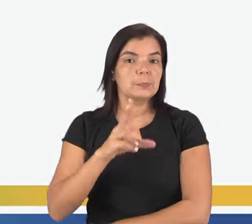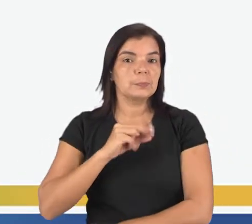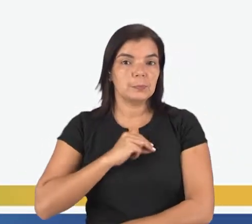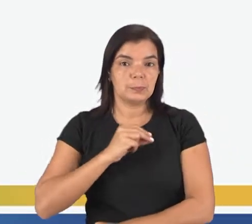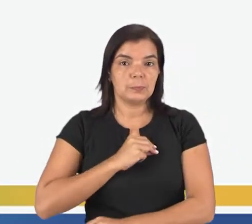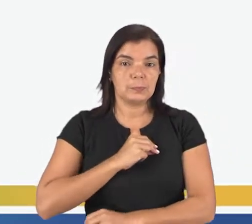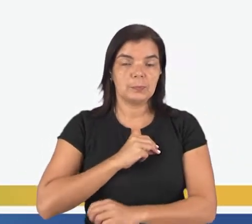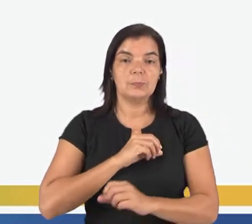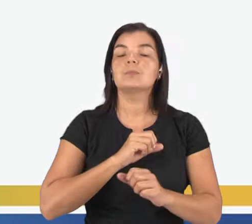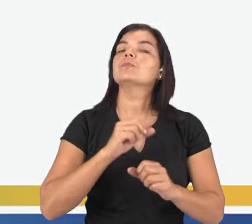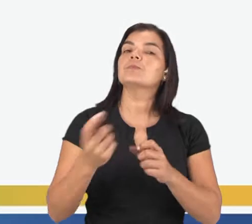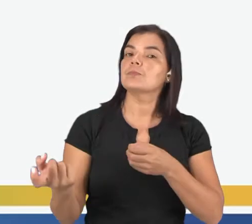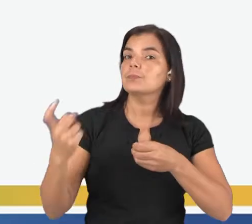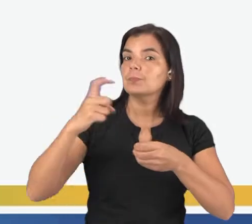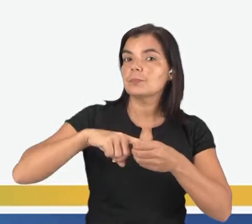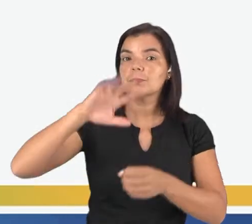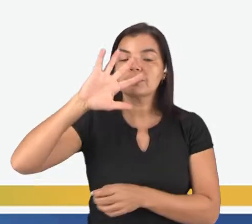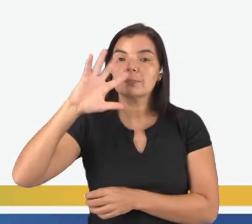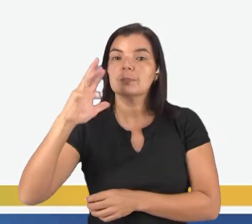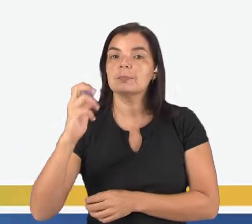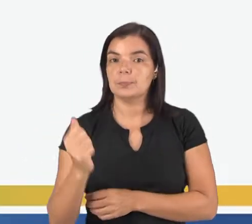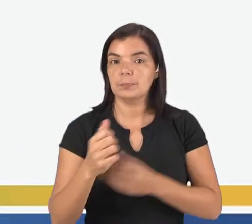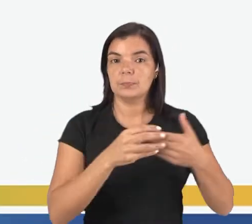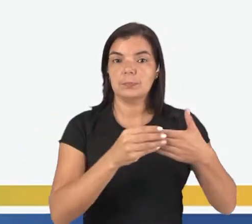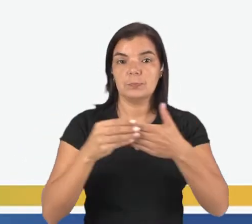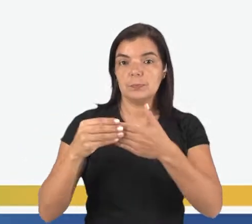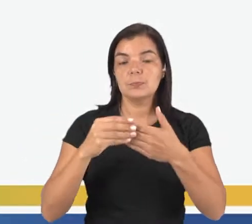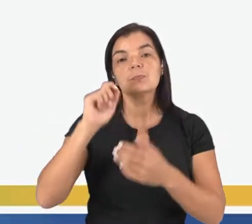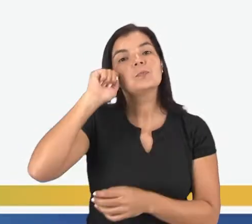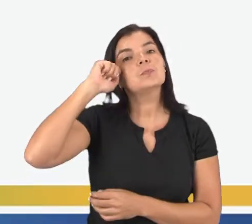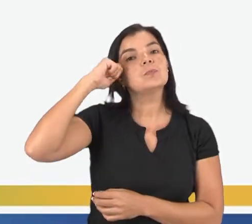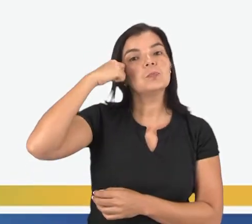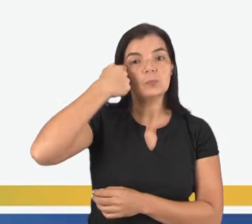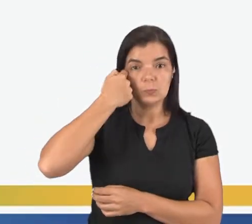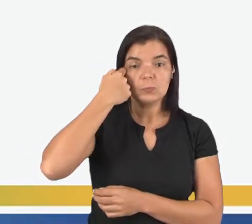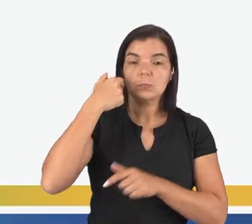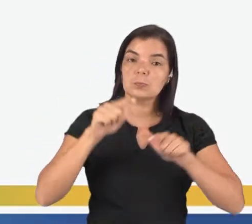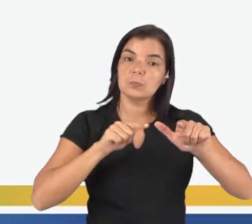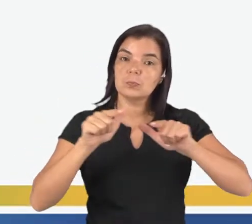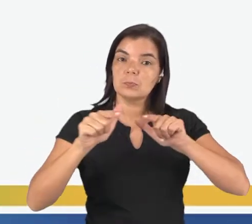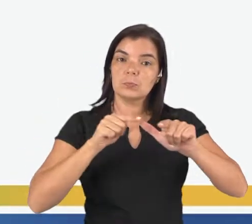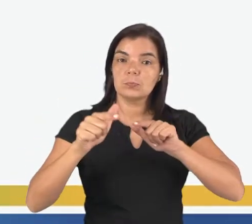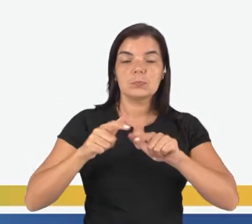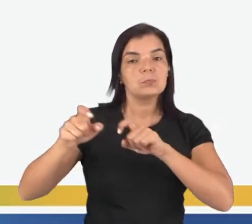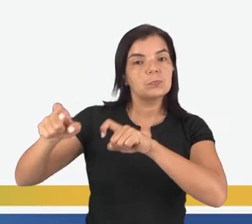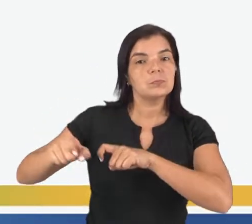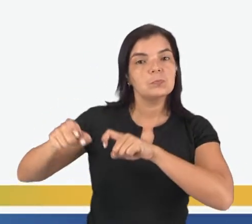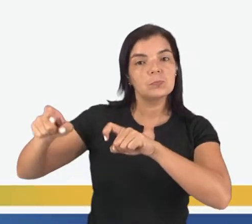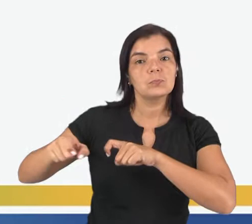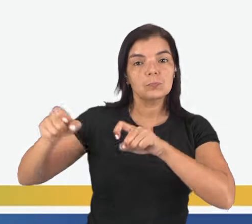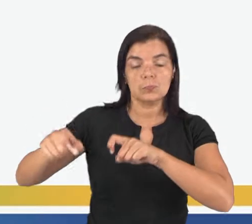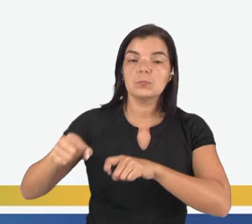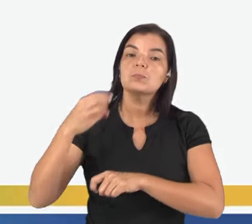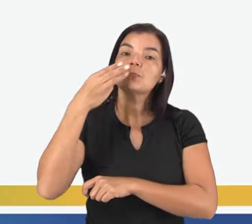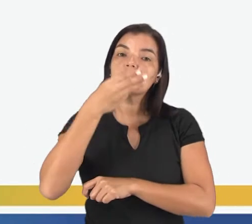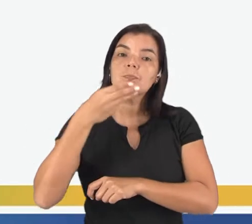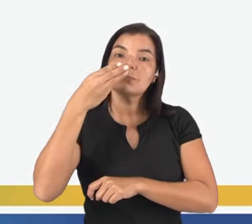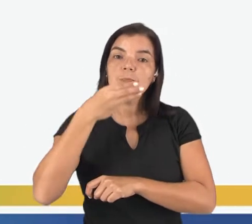para suas colônias na África e trouxeram os negros para trabalharem nos engenhos de açúcar da região